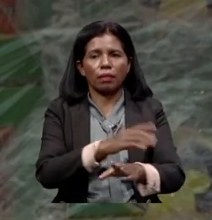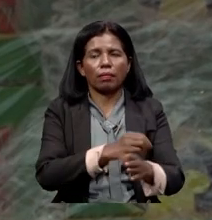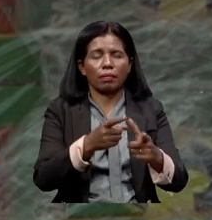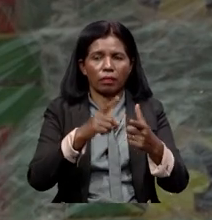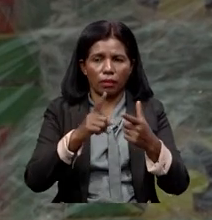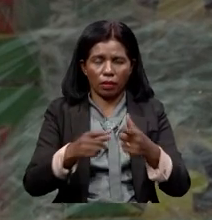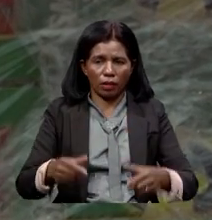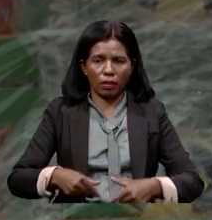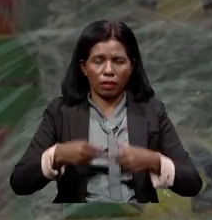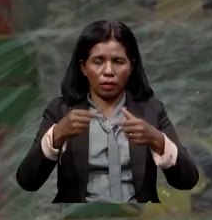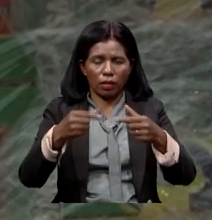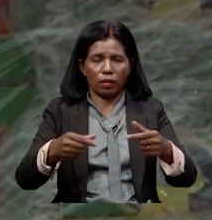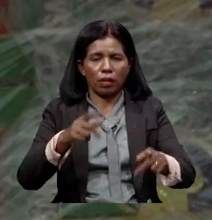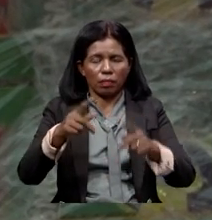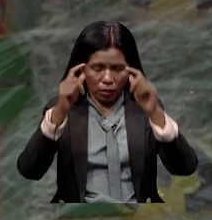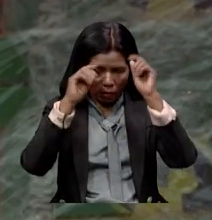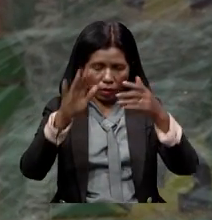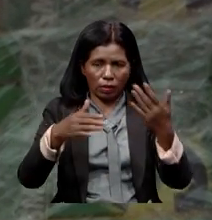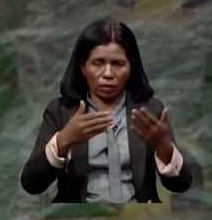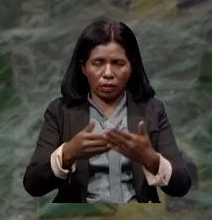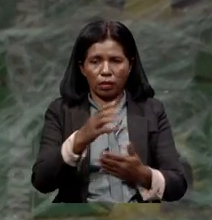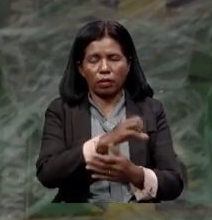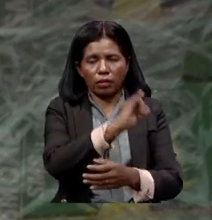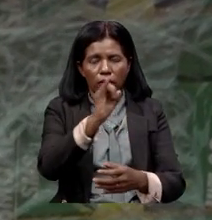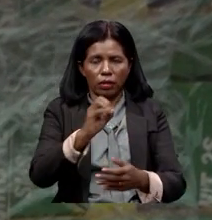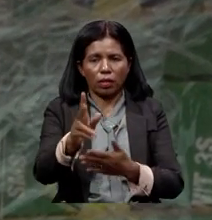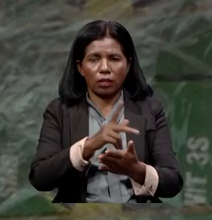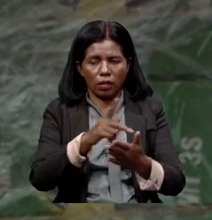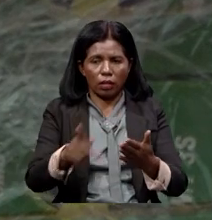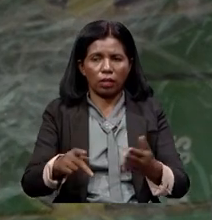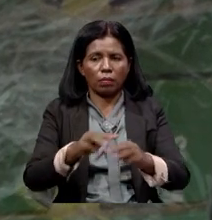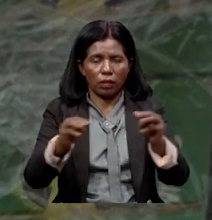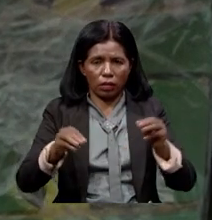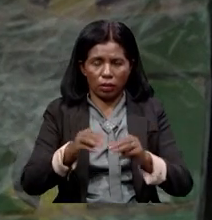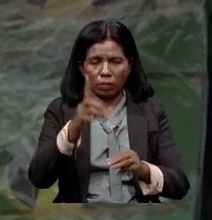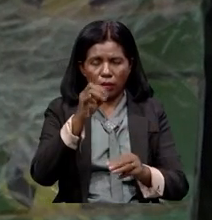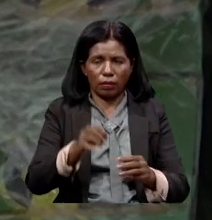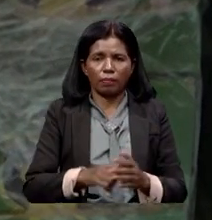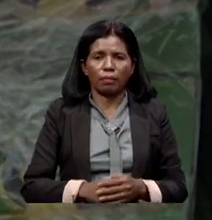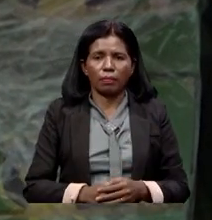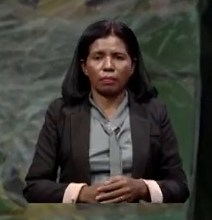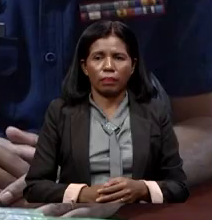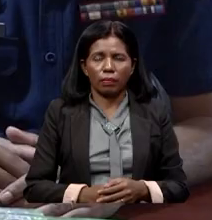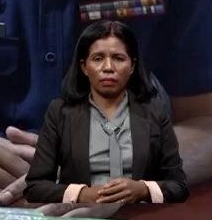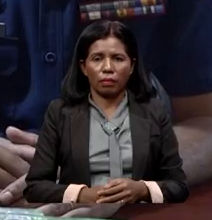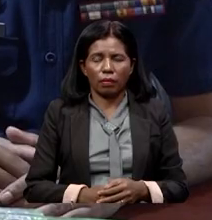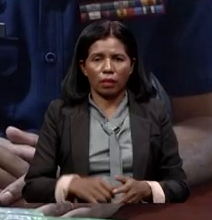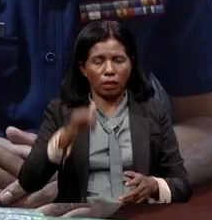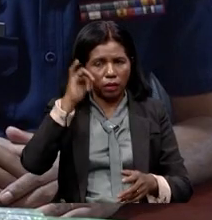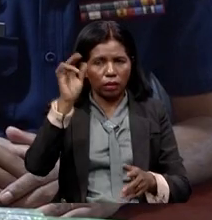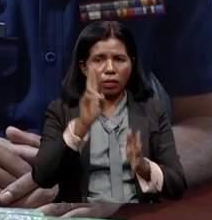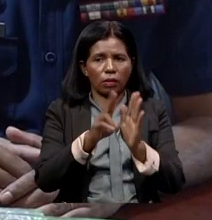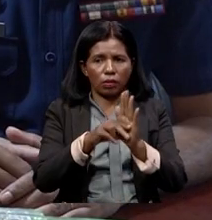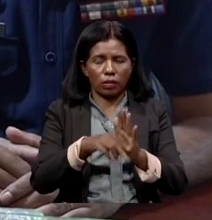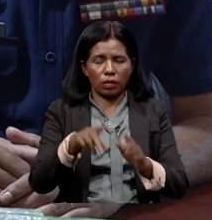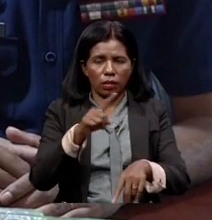naval entrega ona Timoruan Hirakne ba Departamento de Investigação Criminal Comando Município Dili. Hosek por volta horas tukuhat